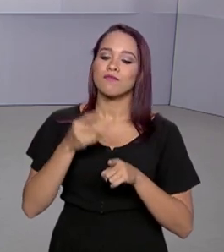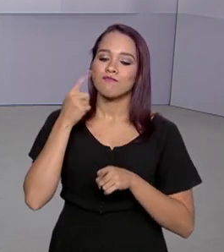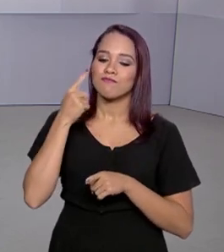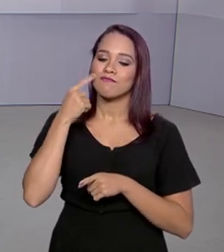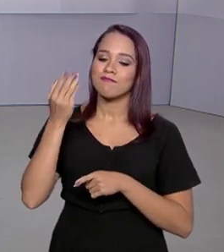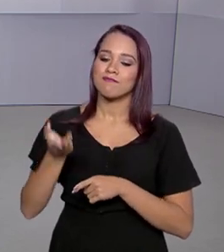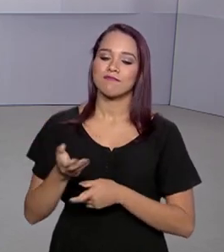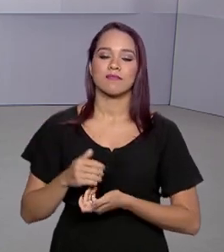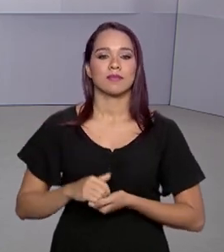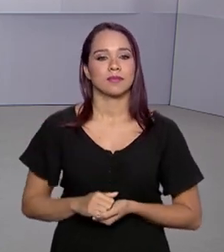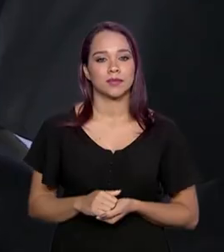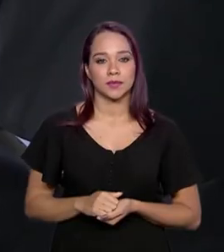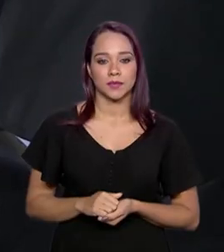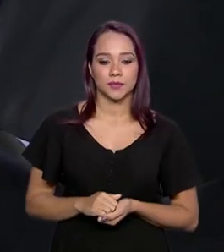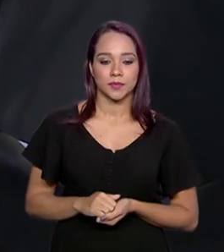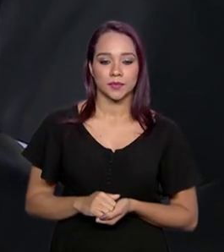ouvir.